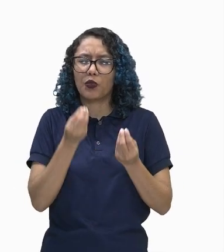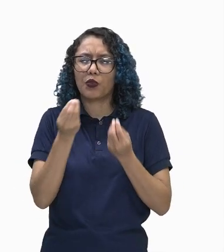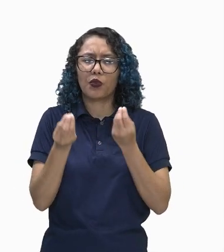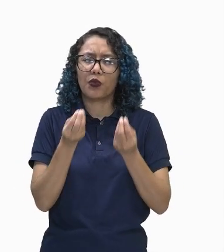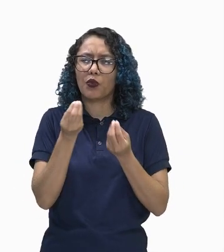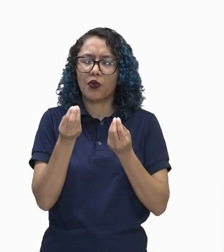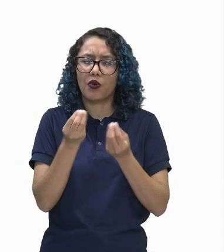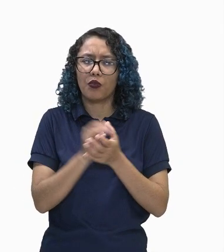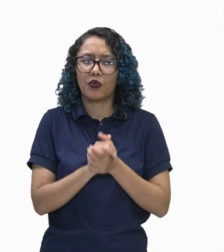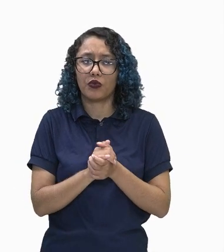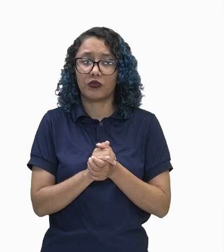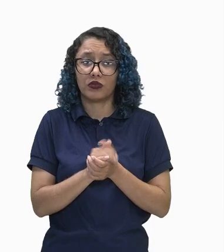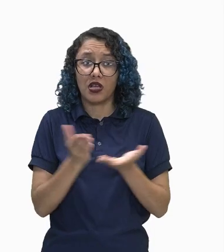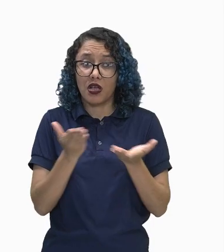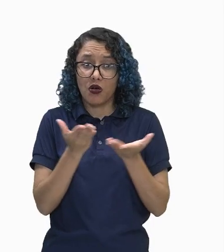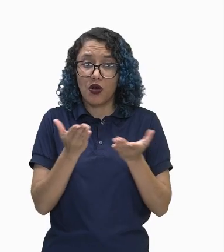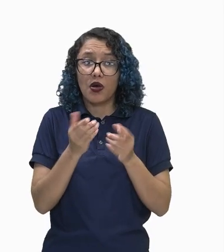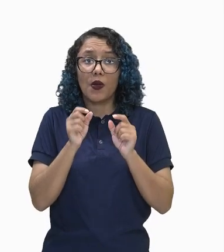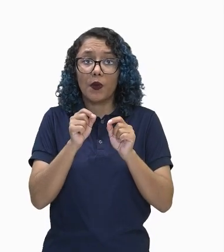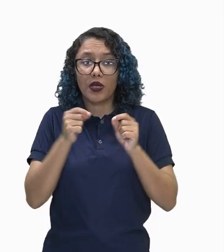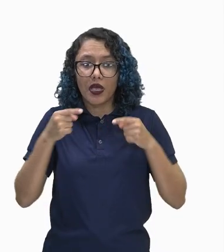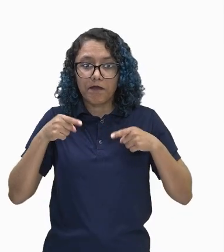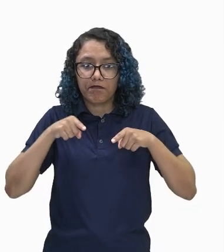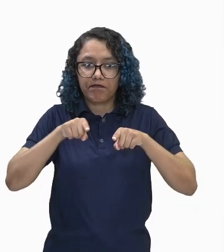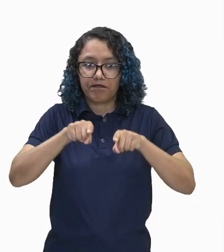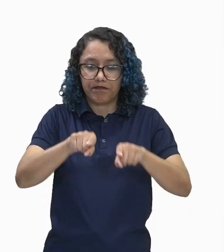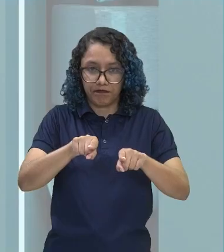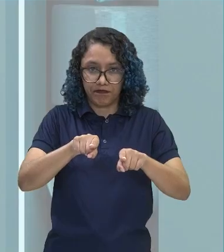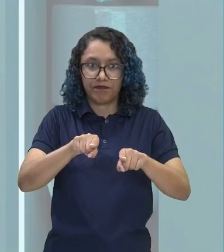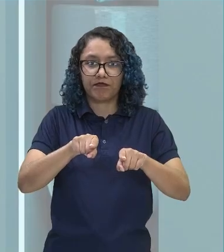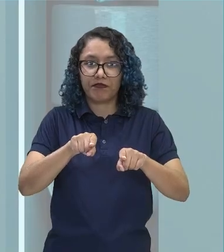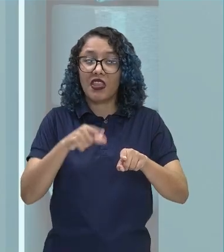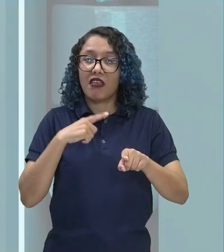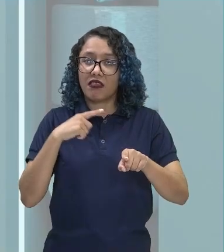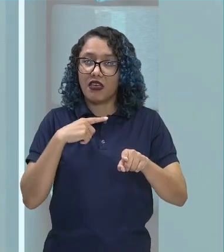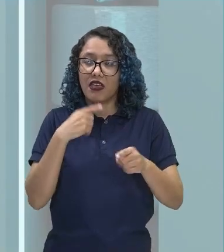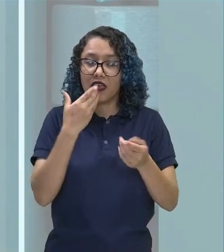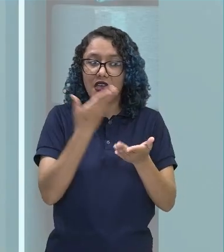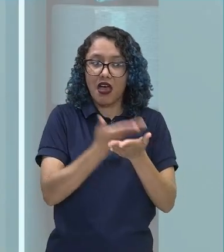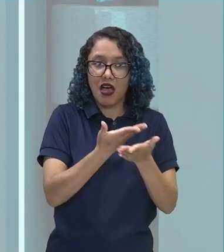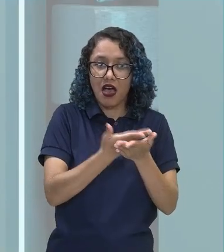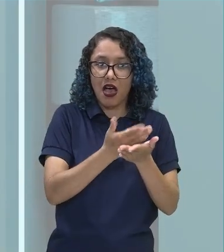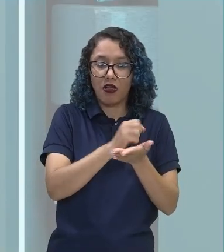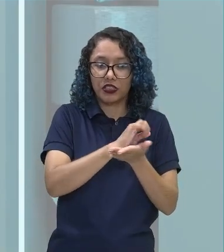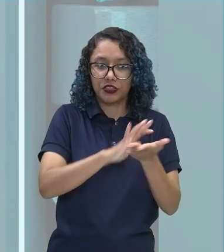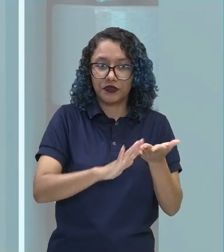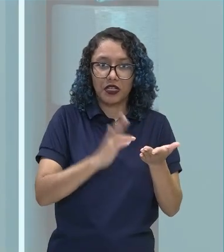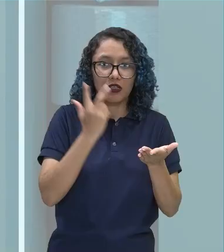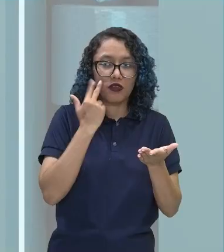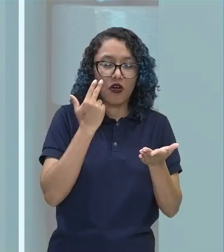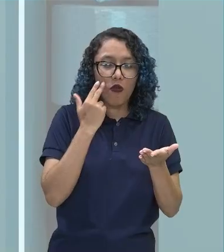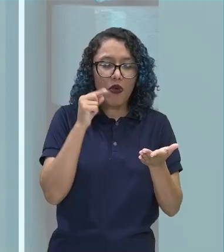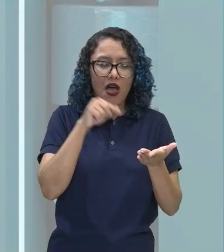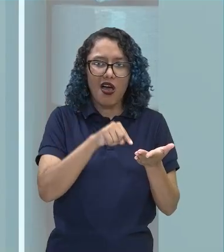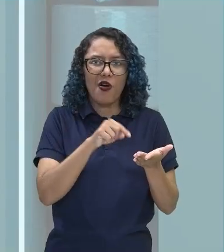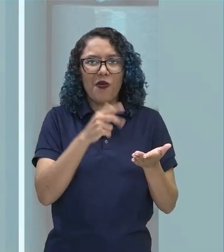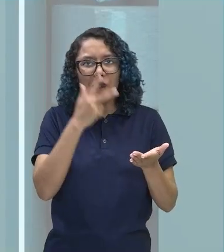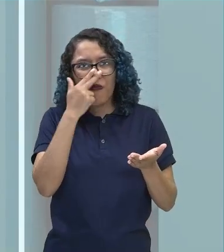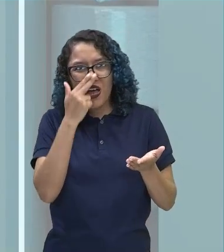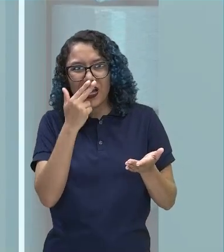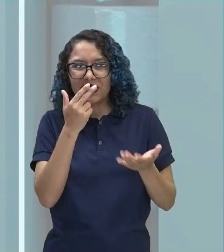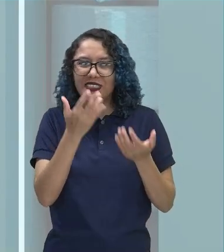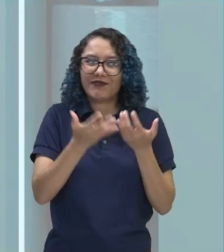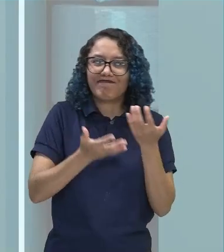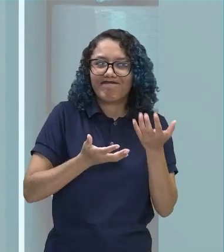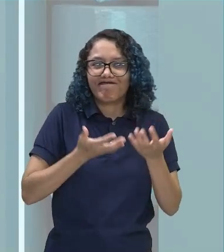é paralela, né? Você, o aluno, está ali fazendo atividade, ele não está indo muito bem, o professor já observa,